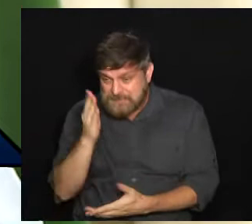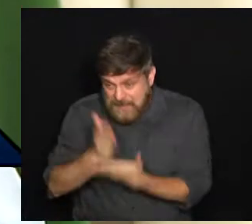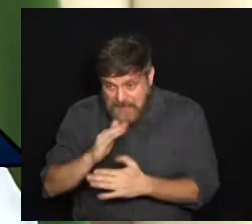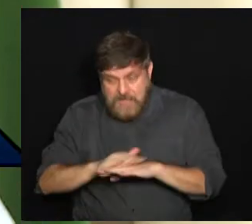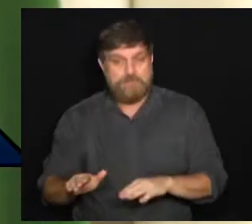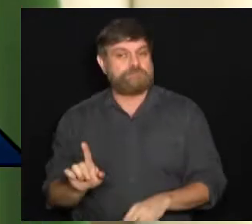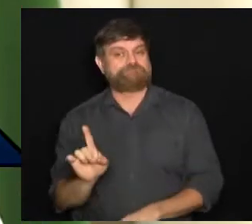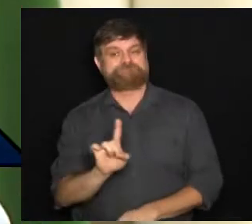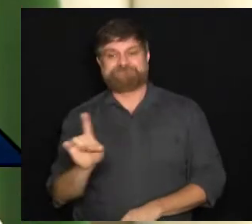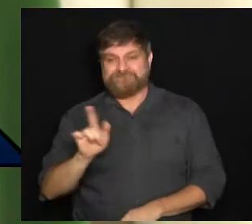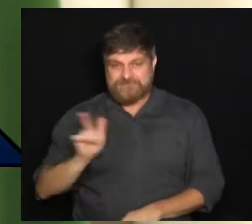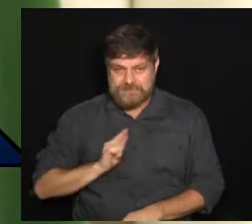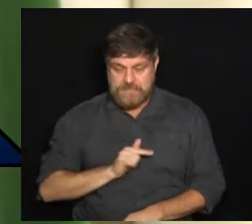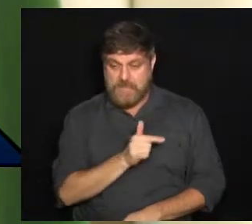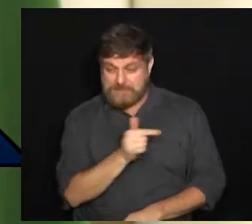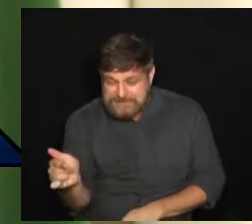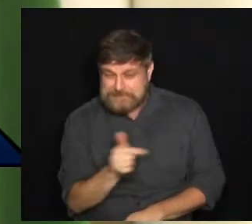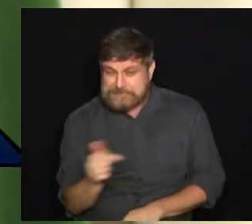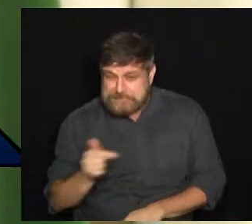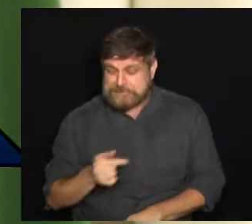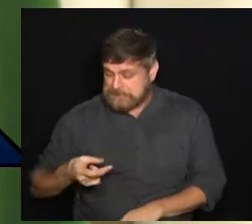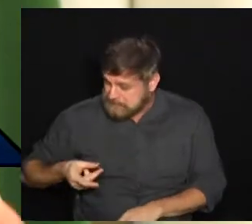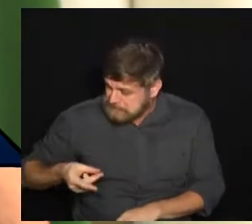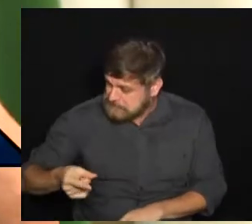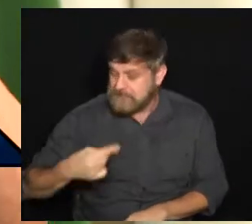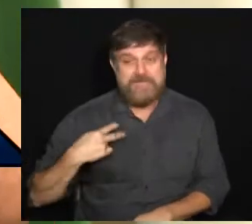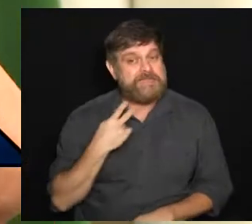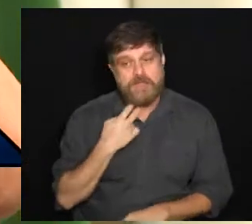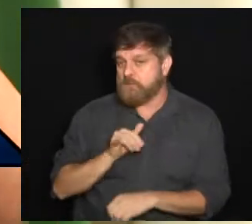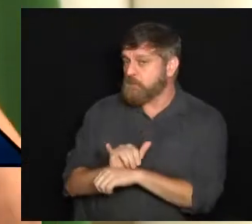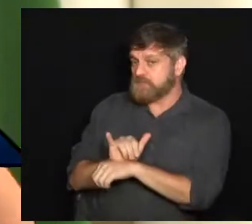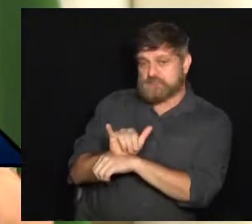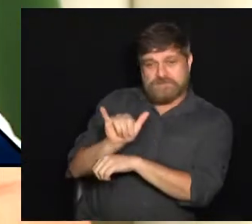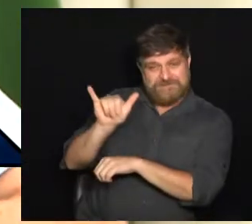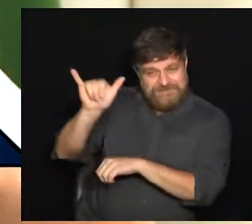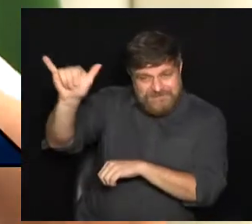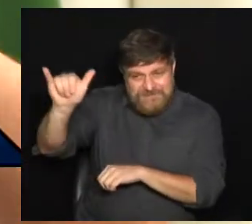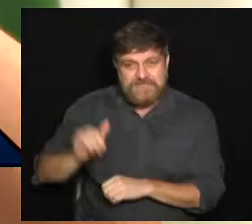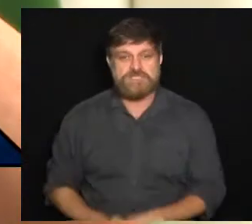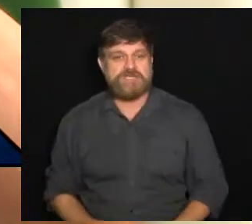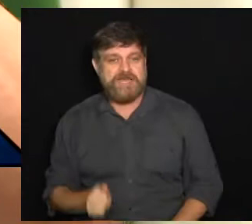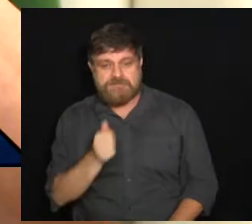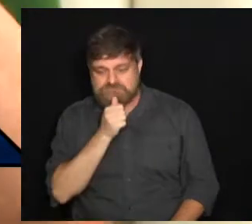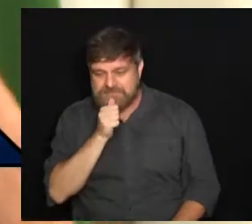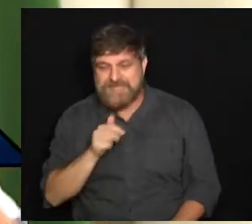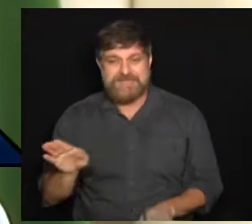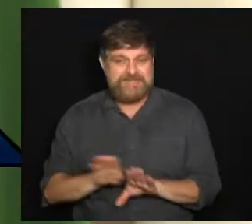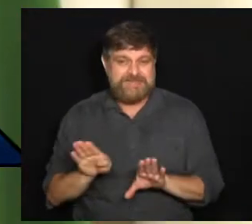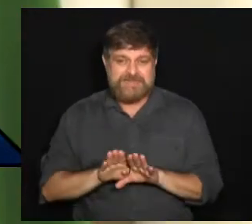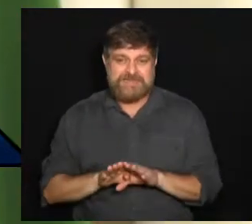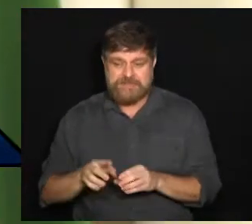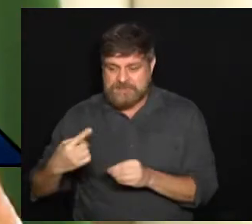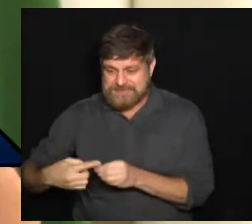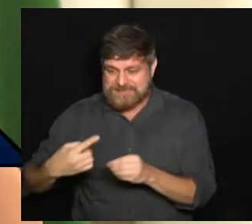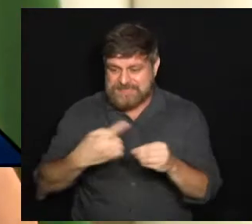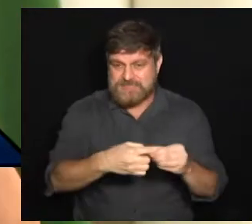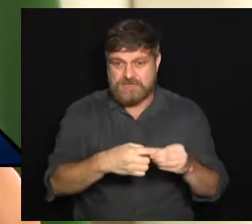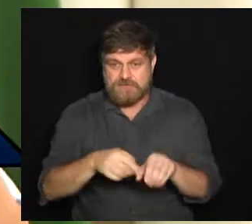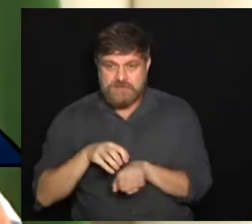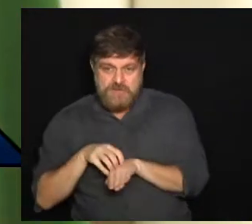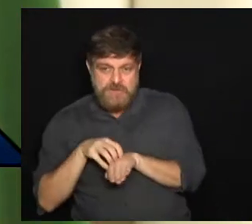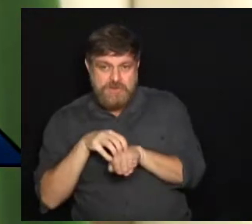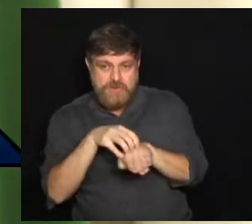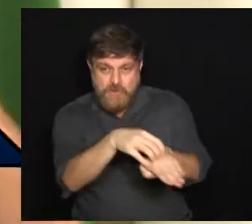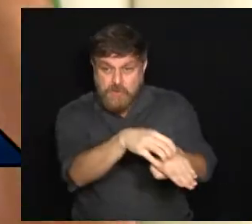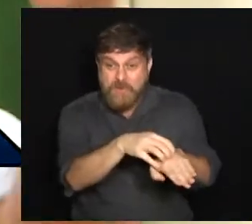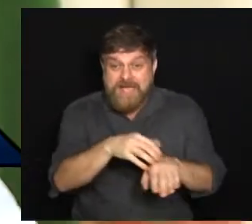né, mas daqui a 2 semanas a gente não vai estar podendo viajar para o exterior, não vai estar podendo fazer viagens intermunicipais, que a gente tem uma orientação